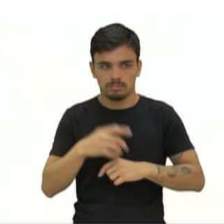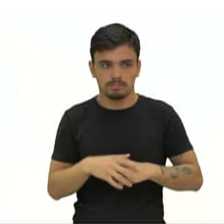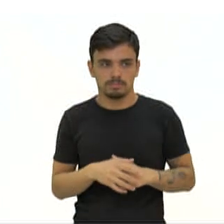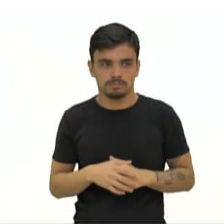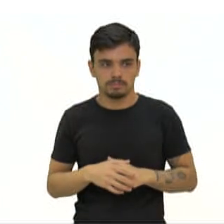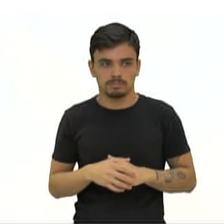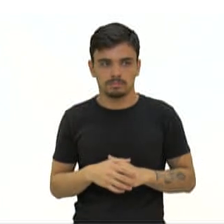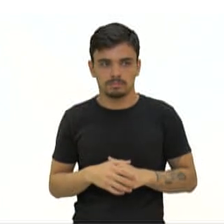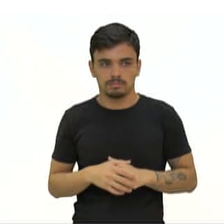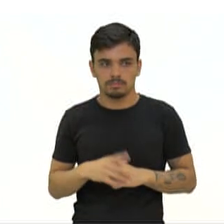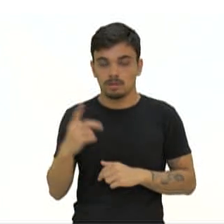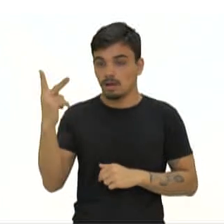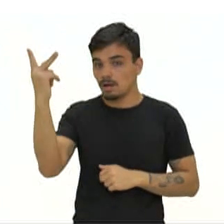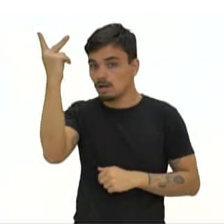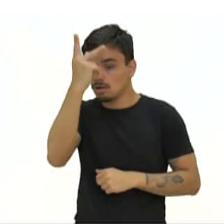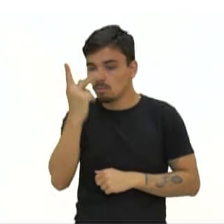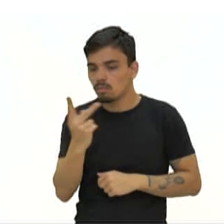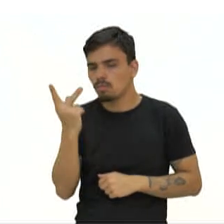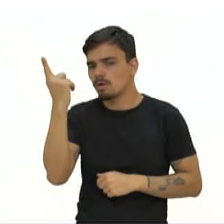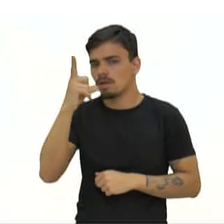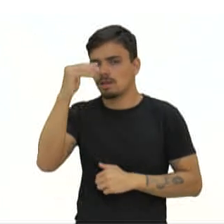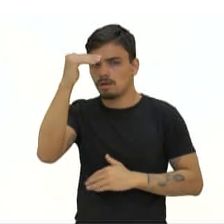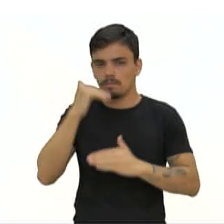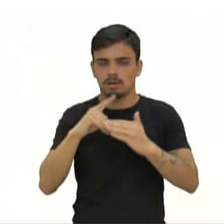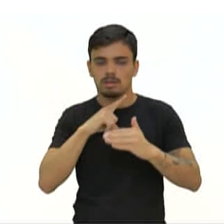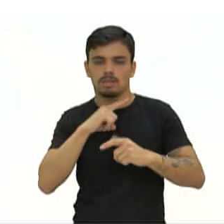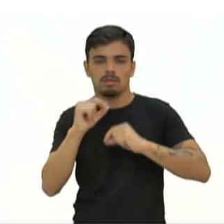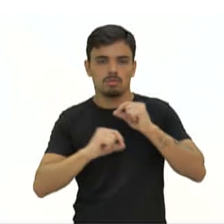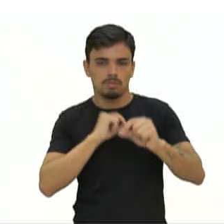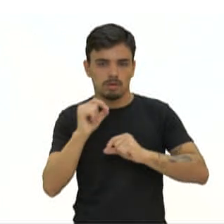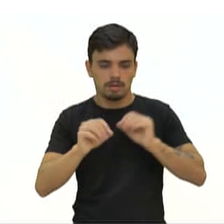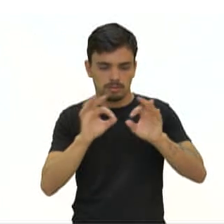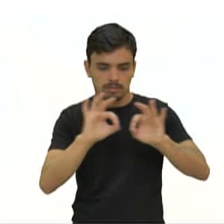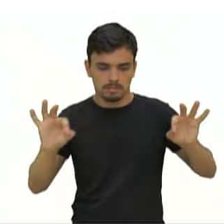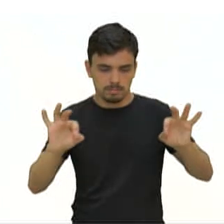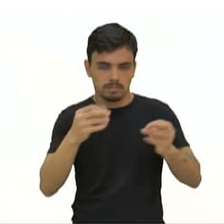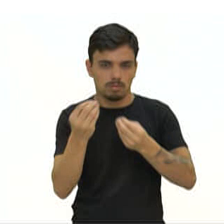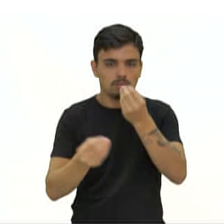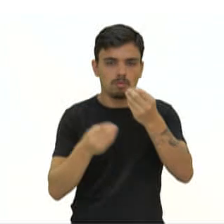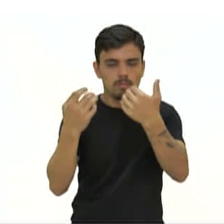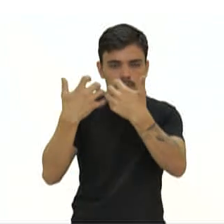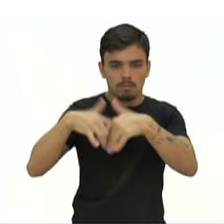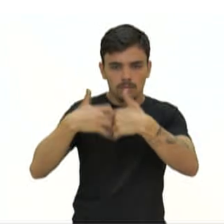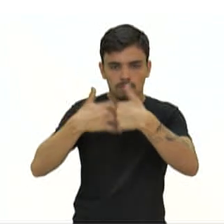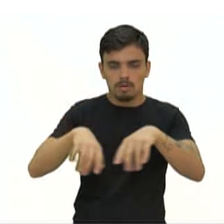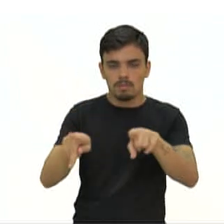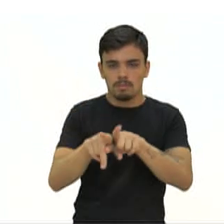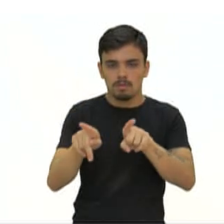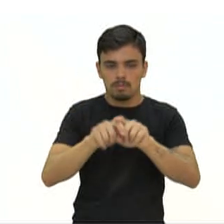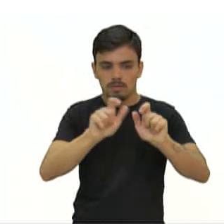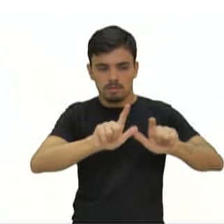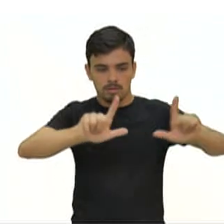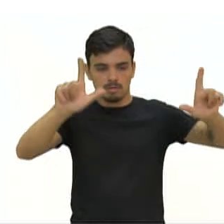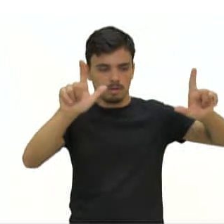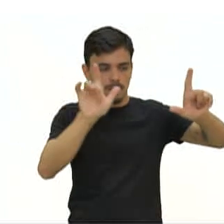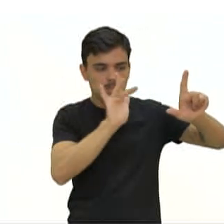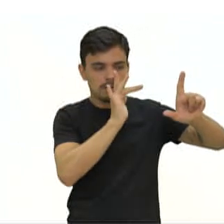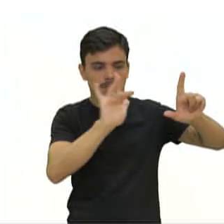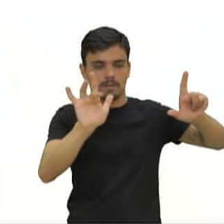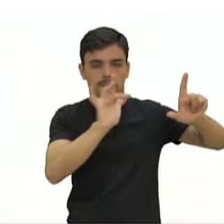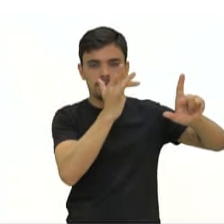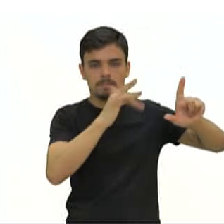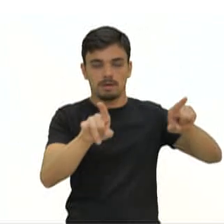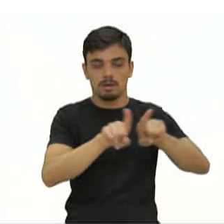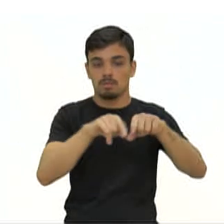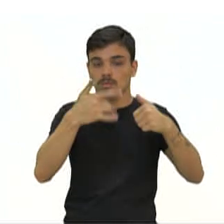Vamos lá. A figura abaixo mostra de forma simplificada o funcionamento de um dispositivo de tela, touchscreen, quando